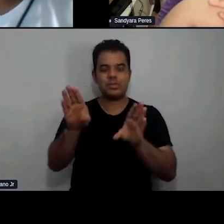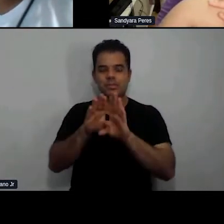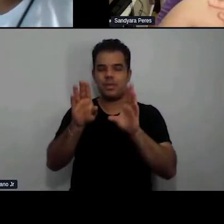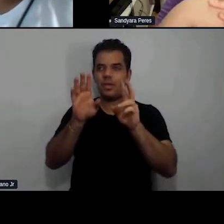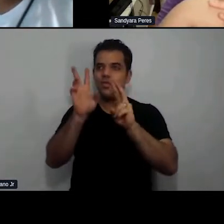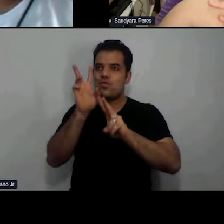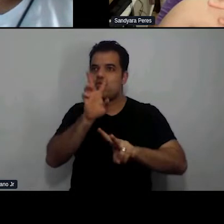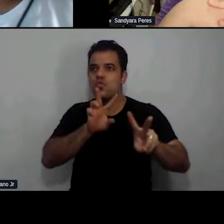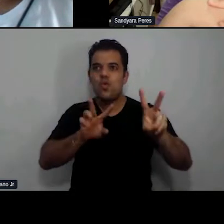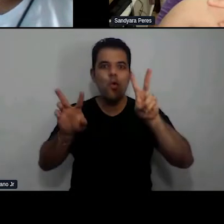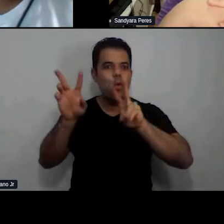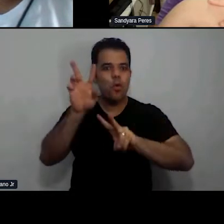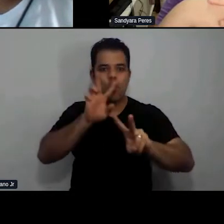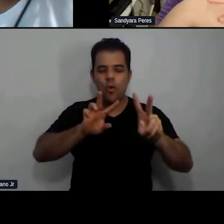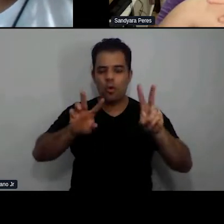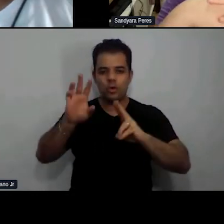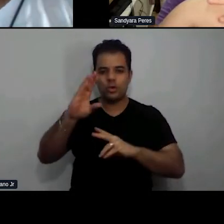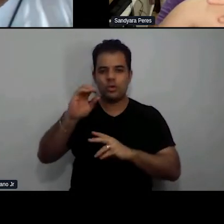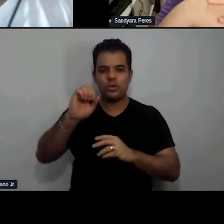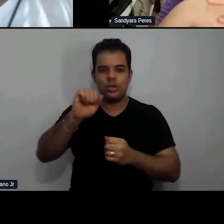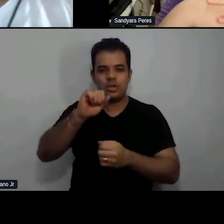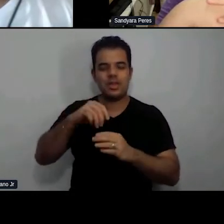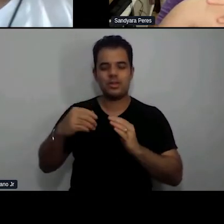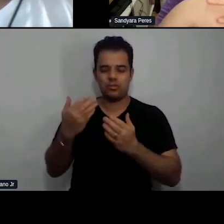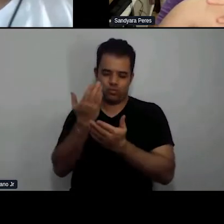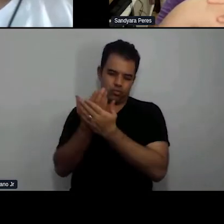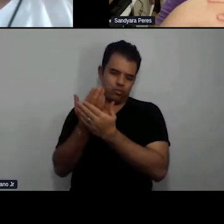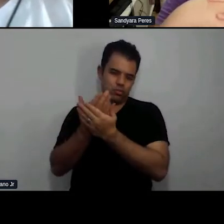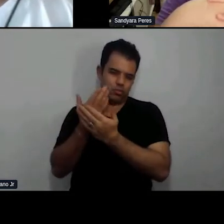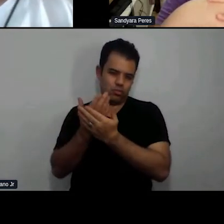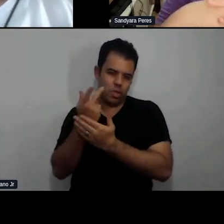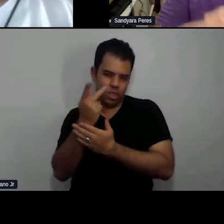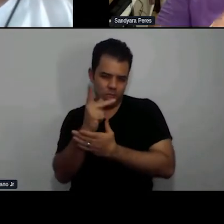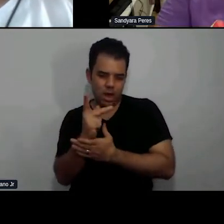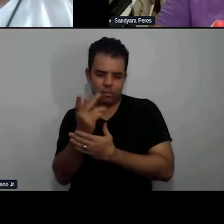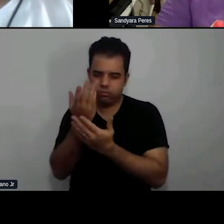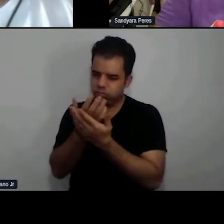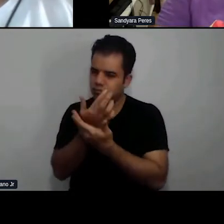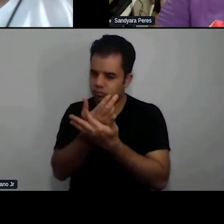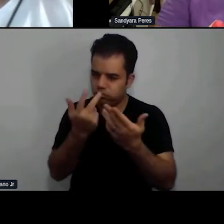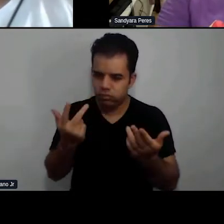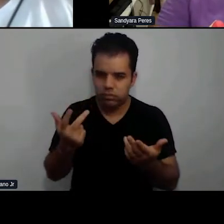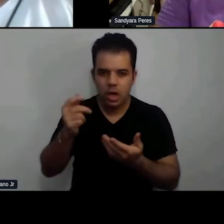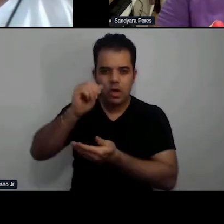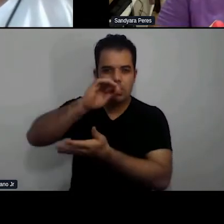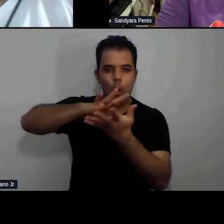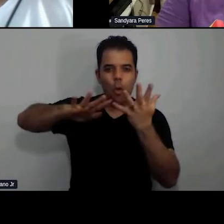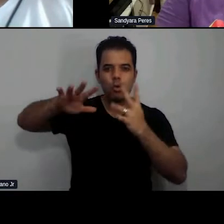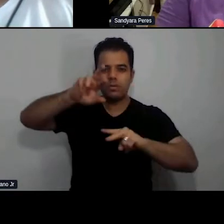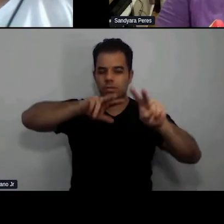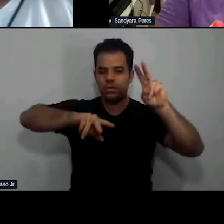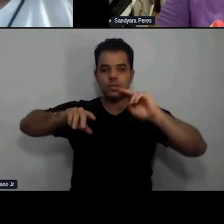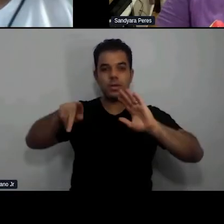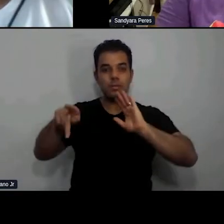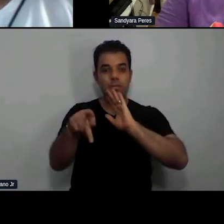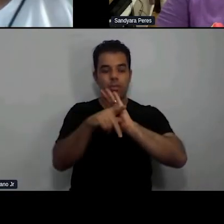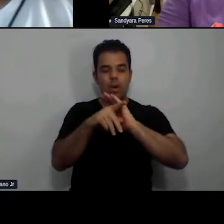porque eu estudei teologia há muito tempo. Então, assim, a nossa visão de mundo, ela se